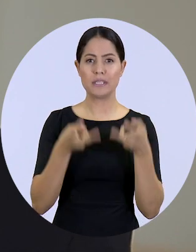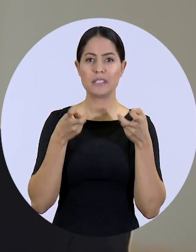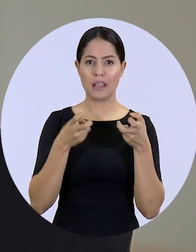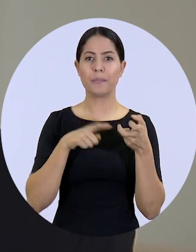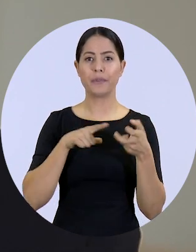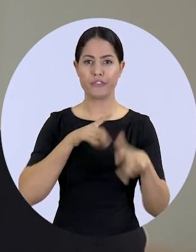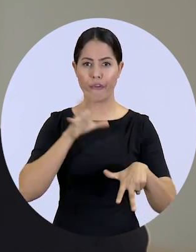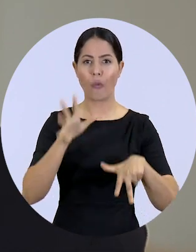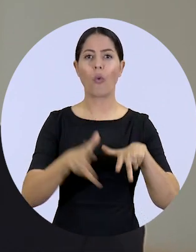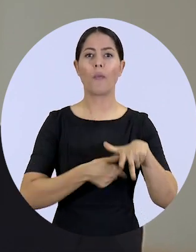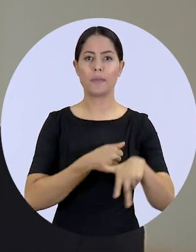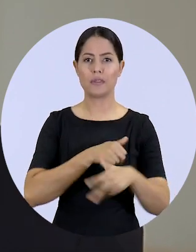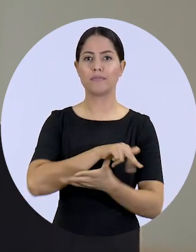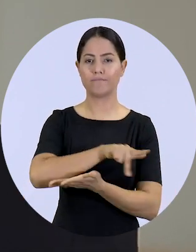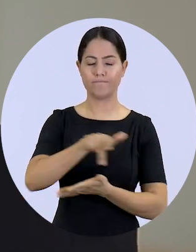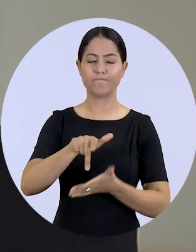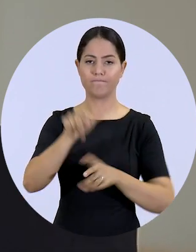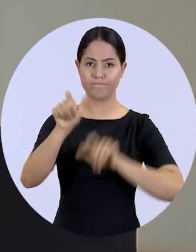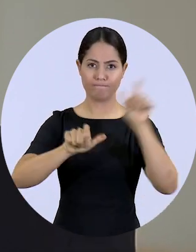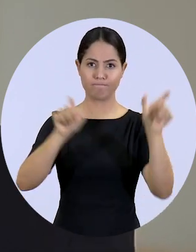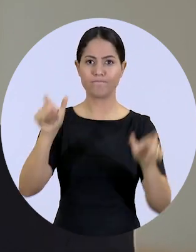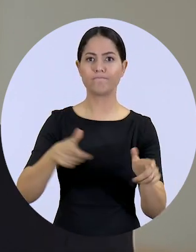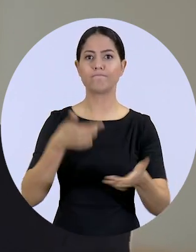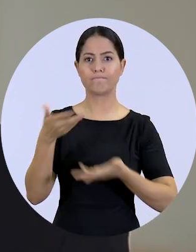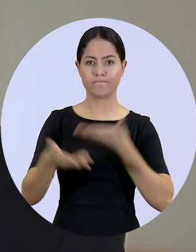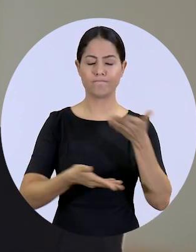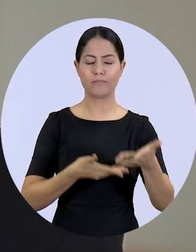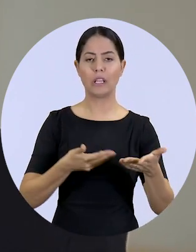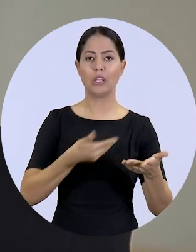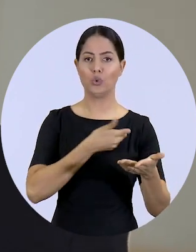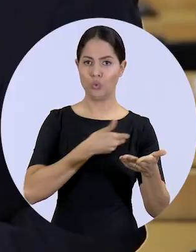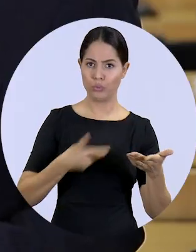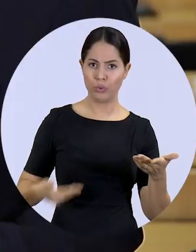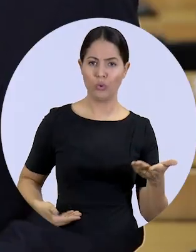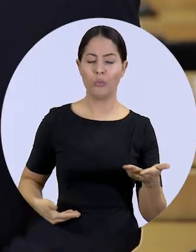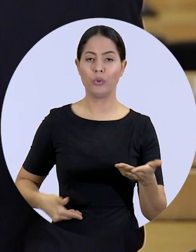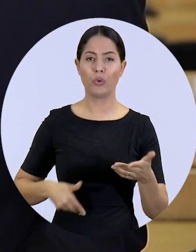uma prática generalizada de corrupção entre nós, quer do setor